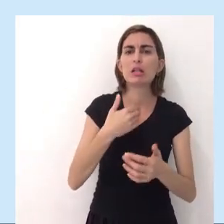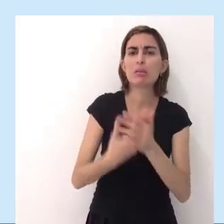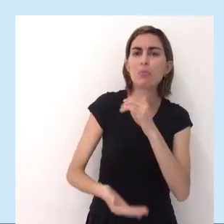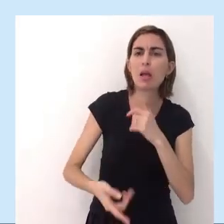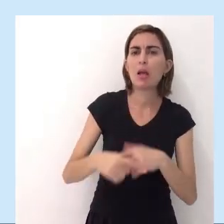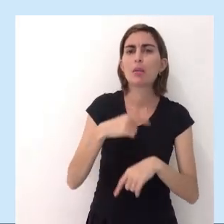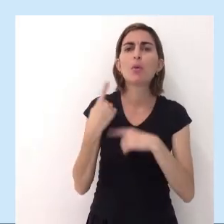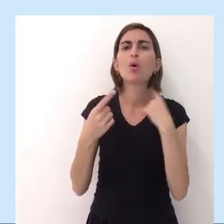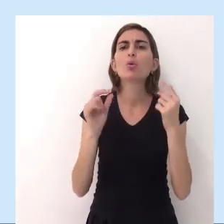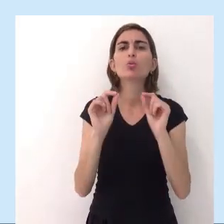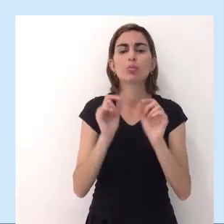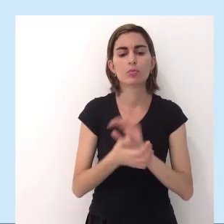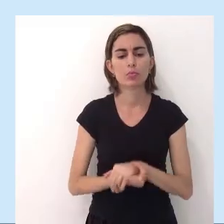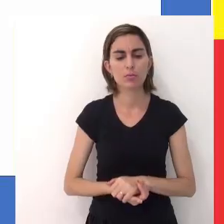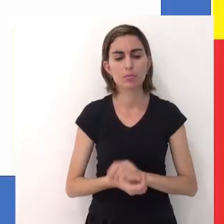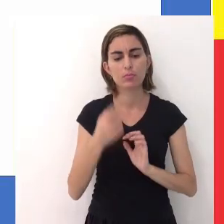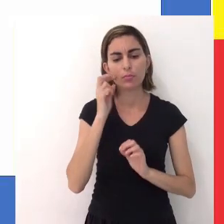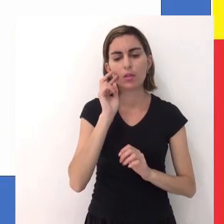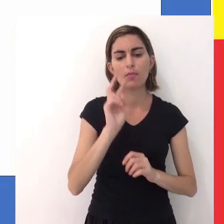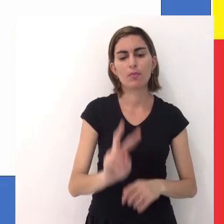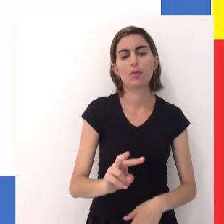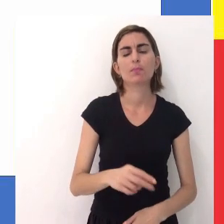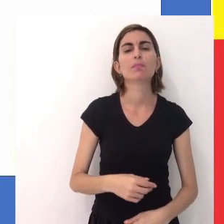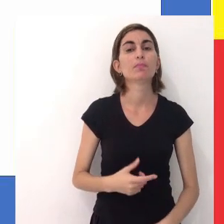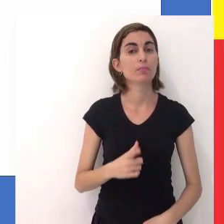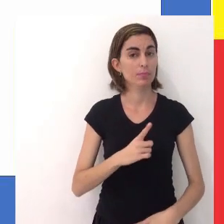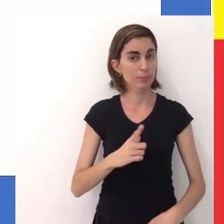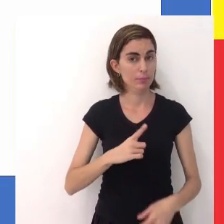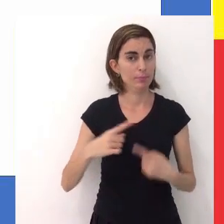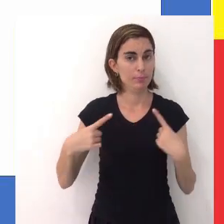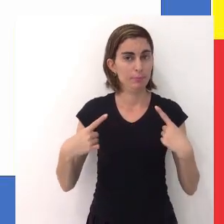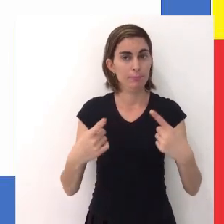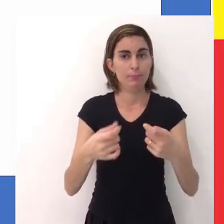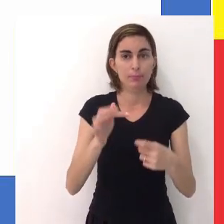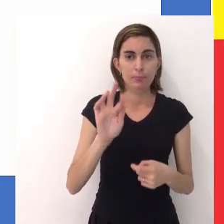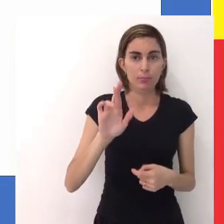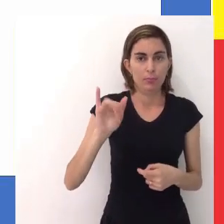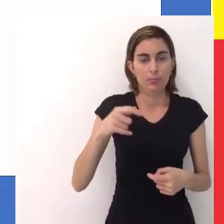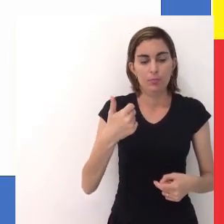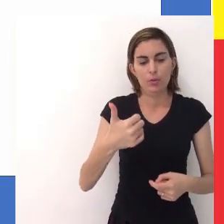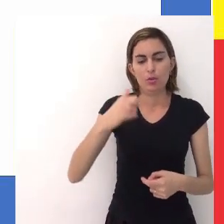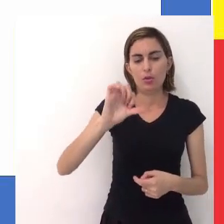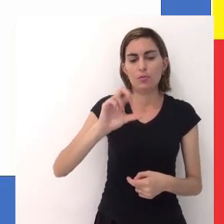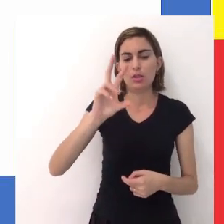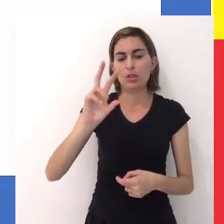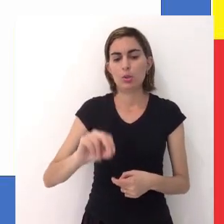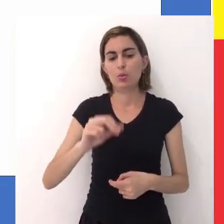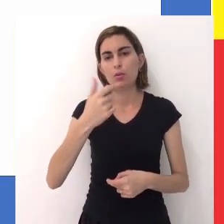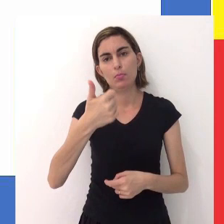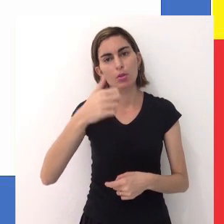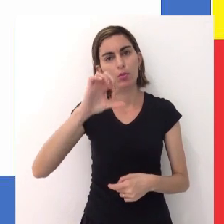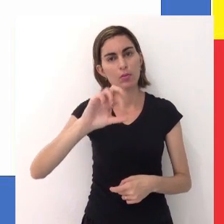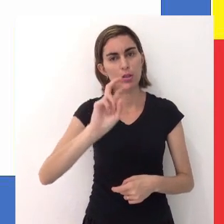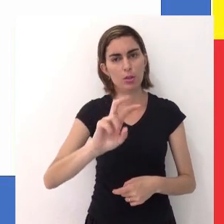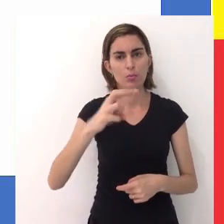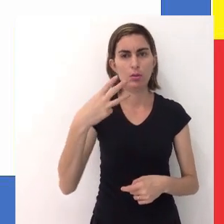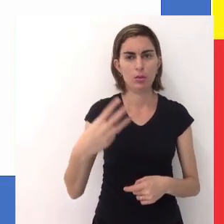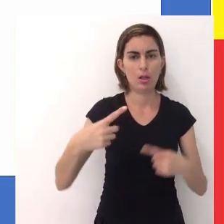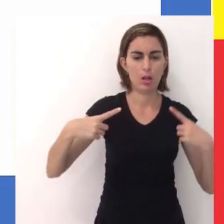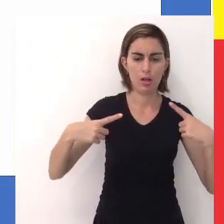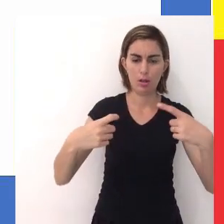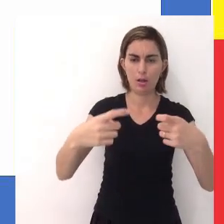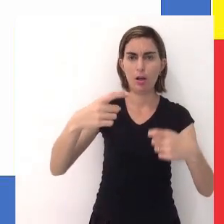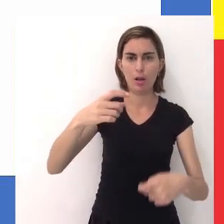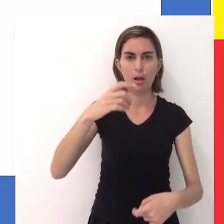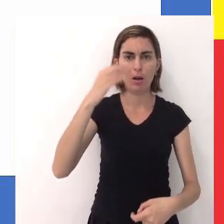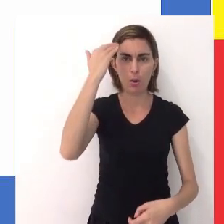da Guerra Fria? Observa na tela. Tá? A gente vai ter aí na Guerra Fria, tá? Em 1950 a 1953, a Guerra